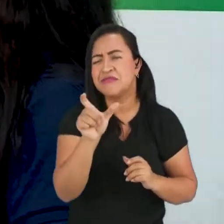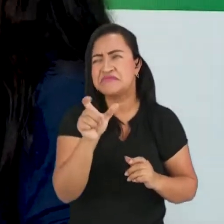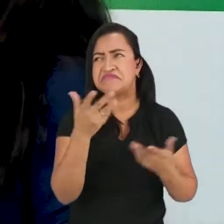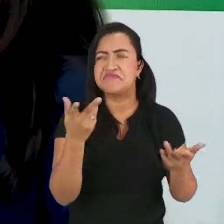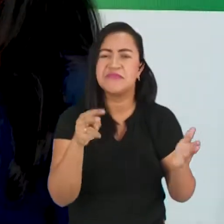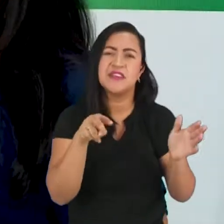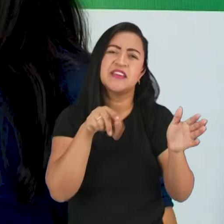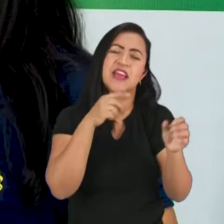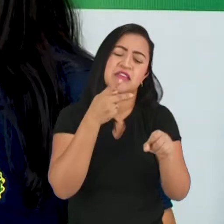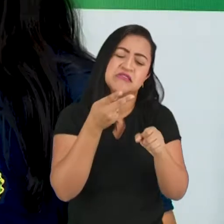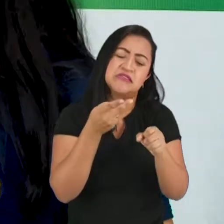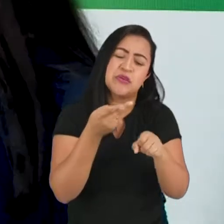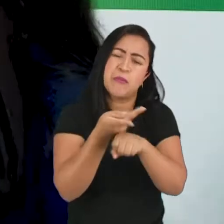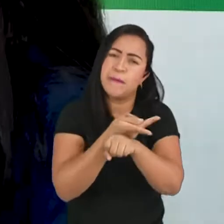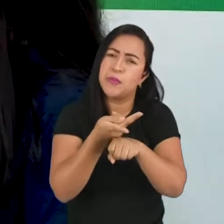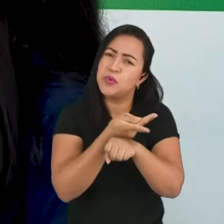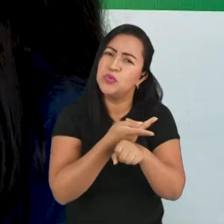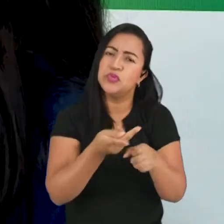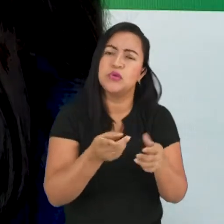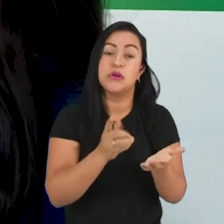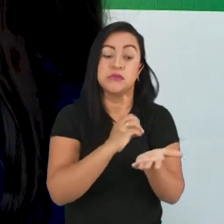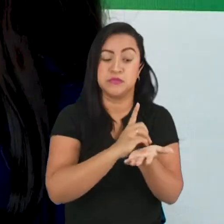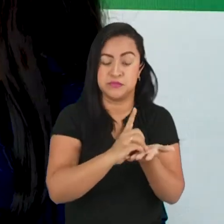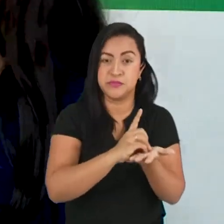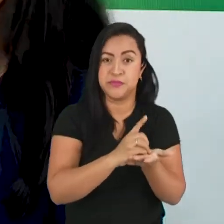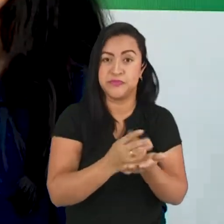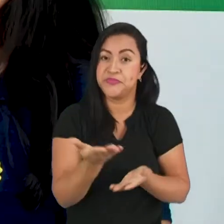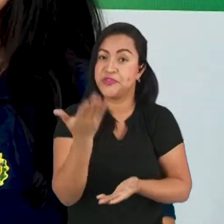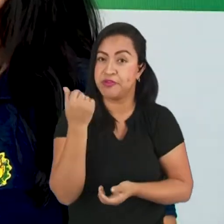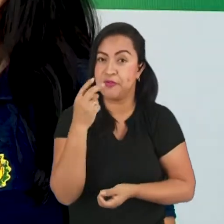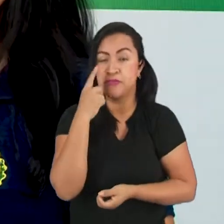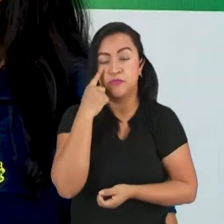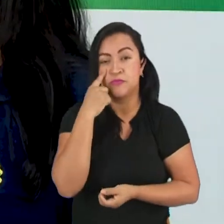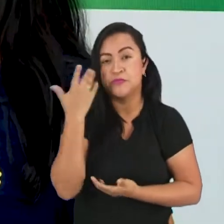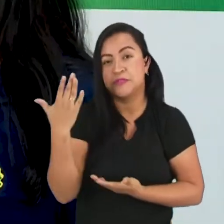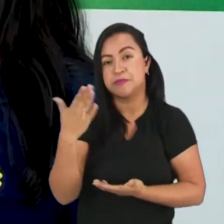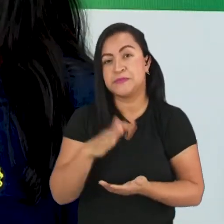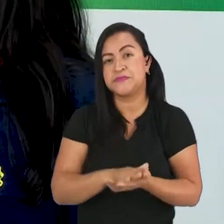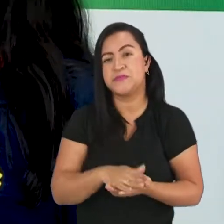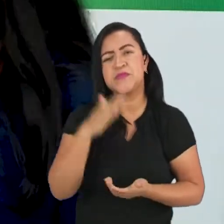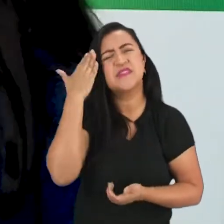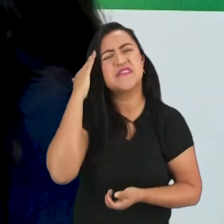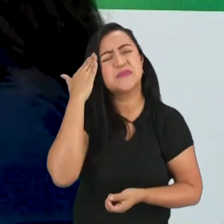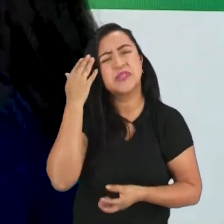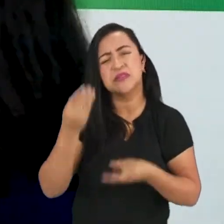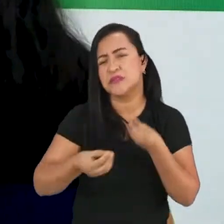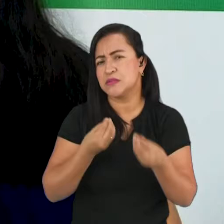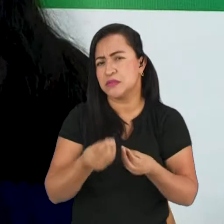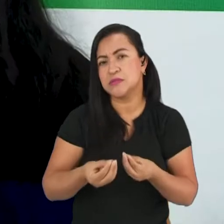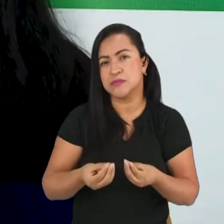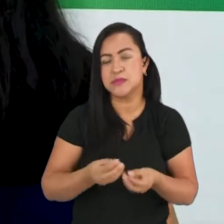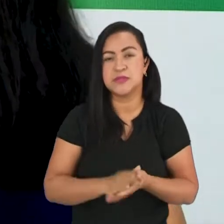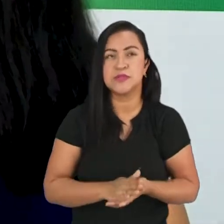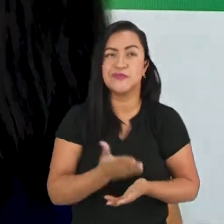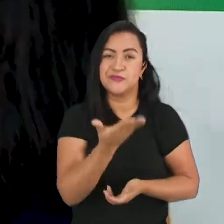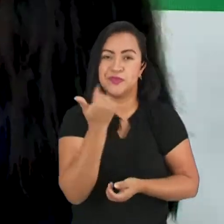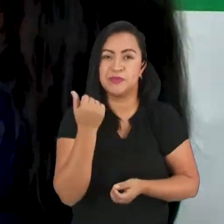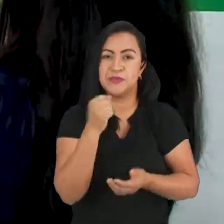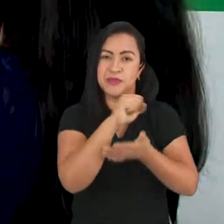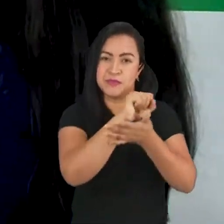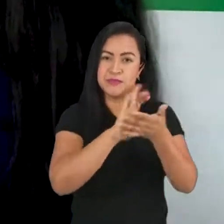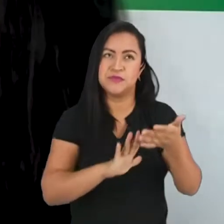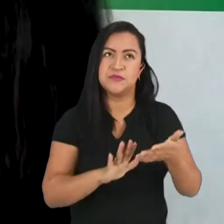pode ter várias que eu também não entendi o significado, tá? Então, vamos ver o significado dessa palavra e entender um pouquinho mais como usar, tá bom? Vamos lá para a